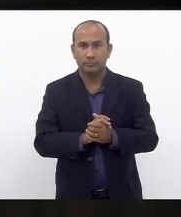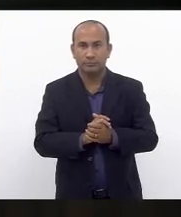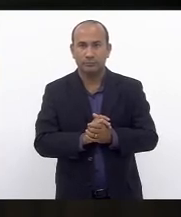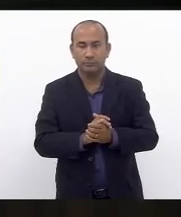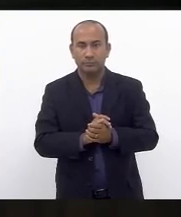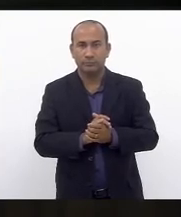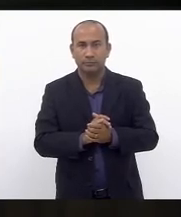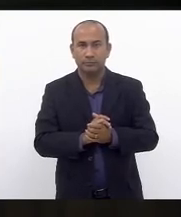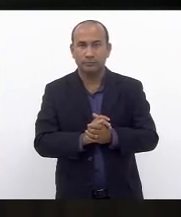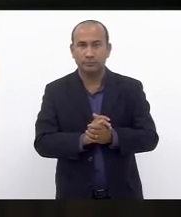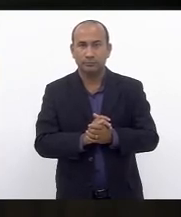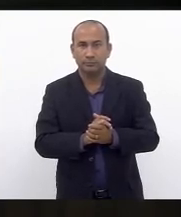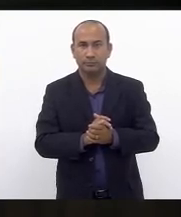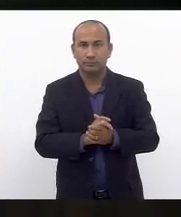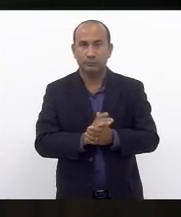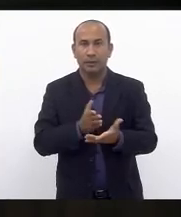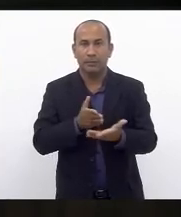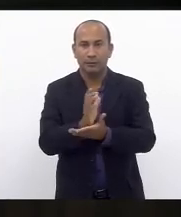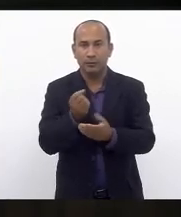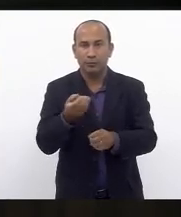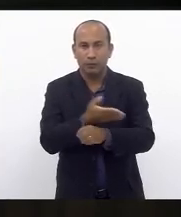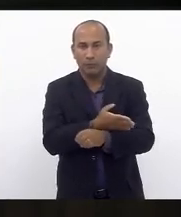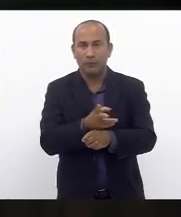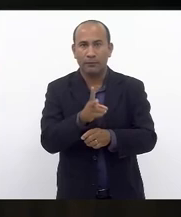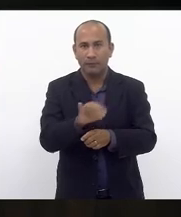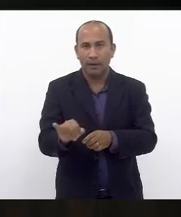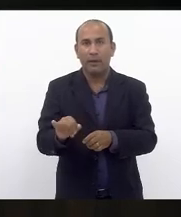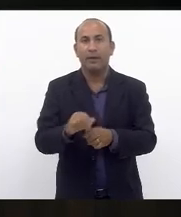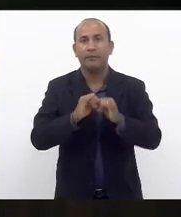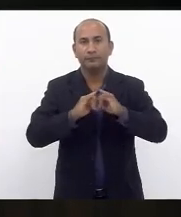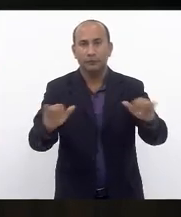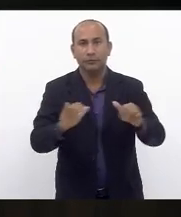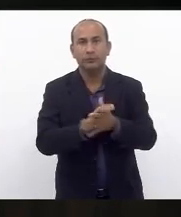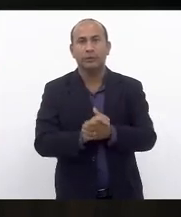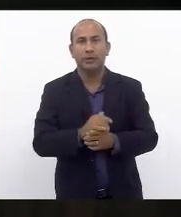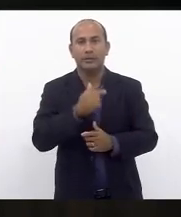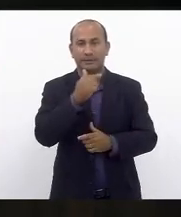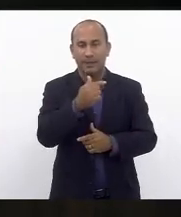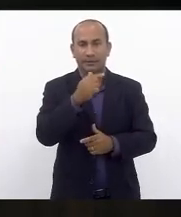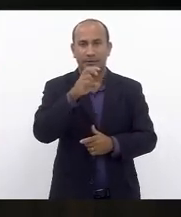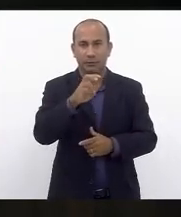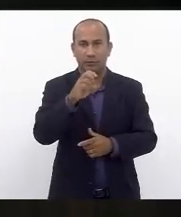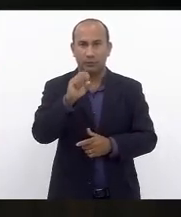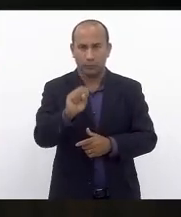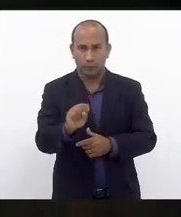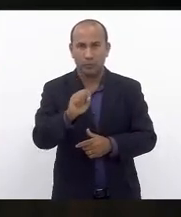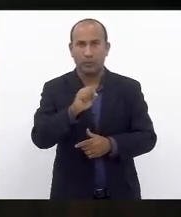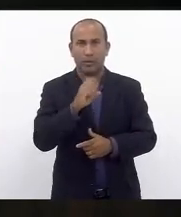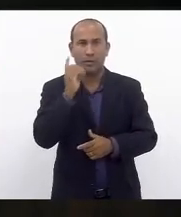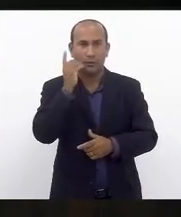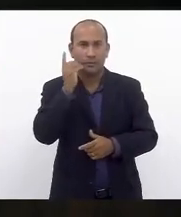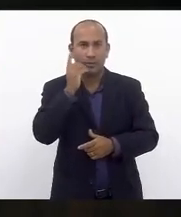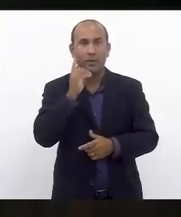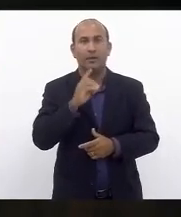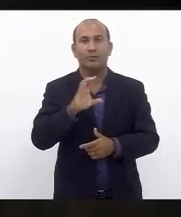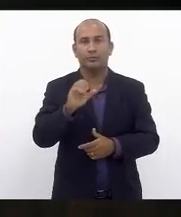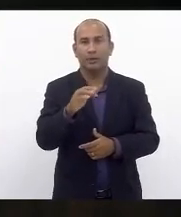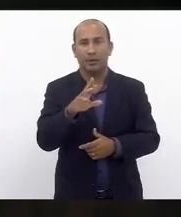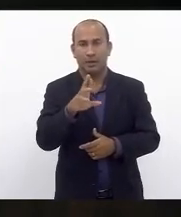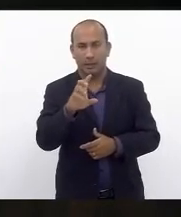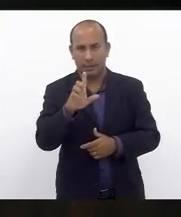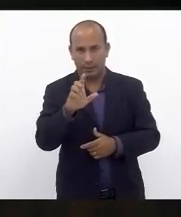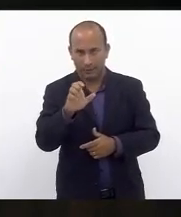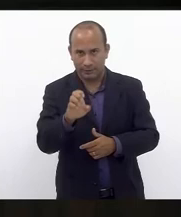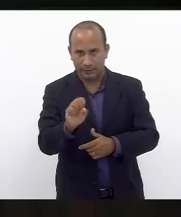do Novo. Vai à promulgação. Anuncio o projeto de resolução número 758/2021, de autoria do deputado Charles Batista